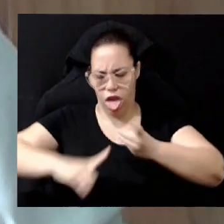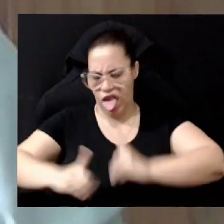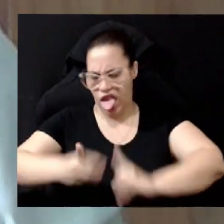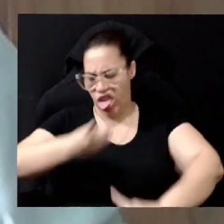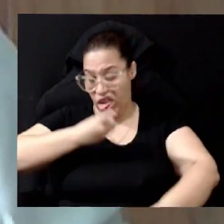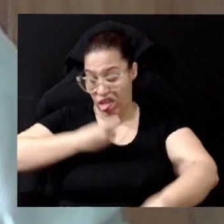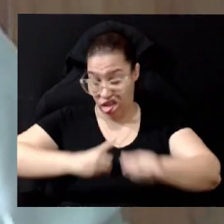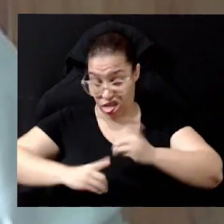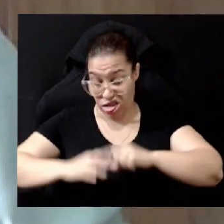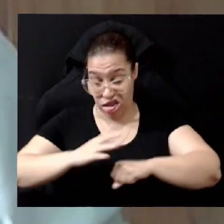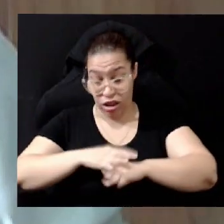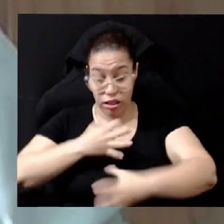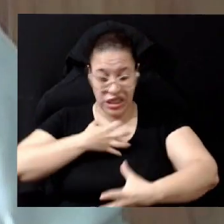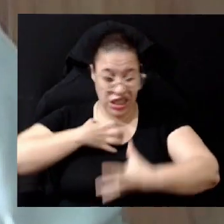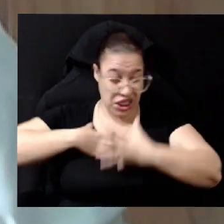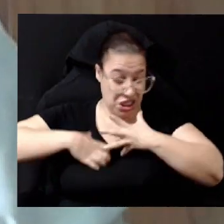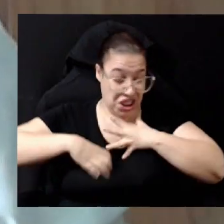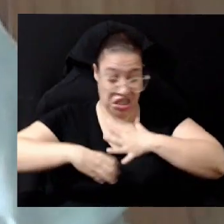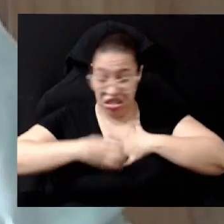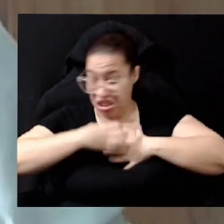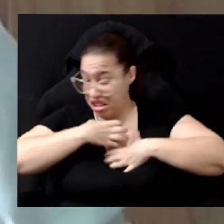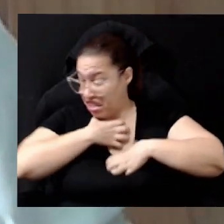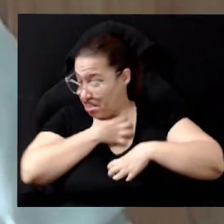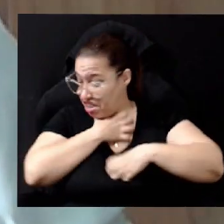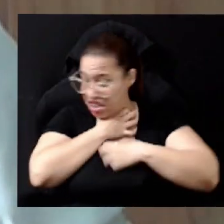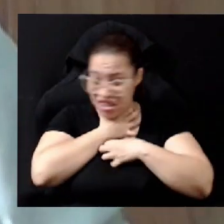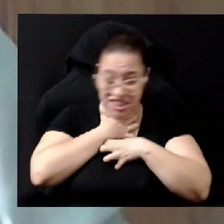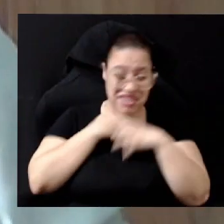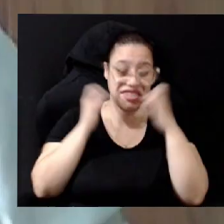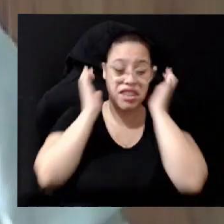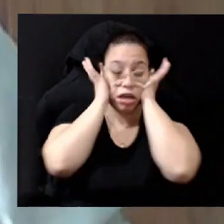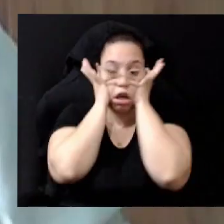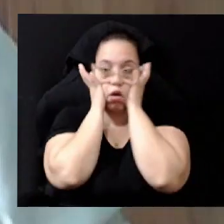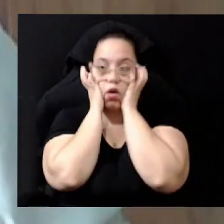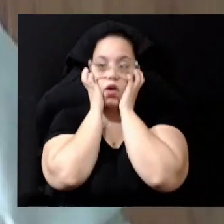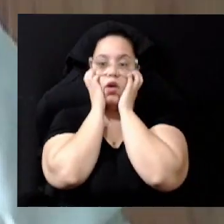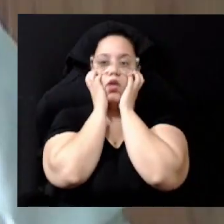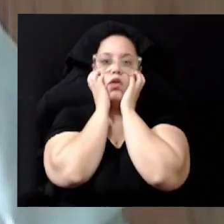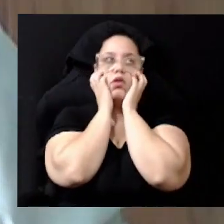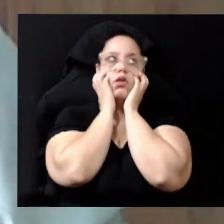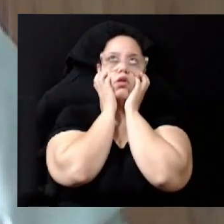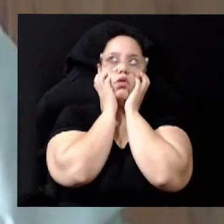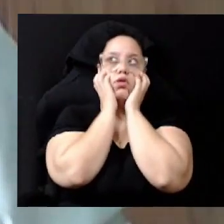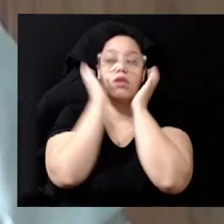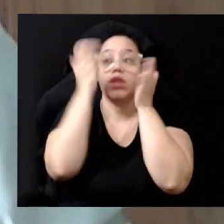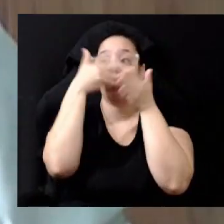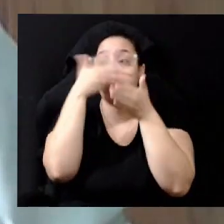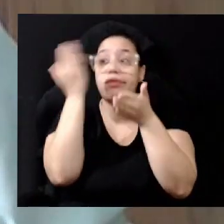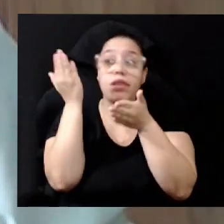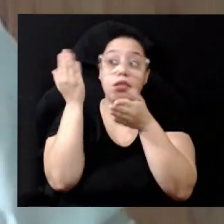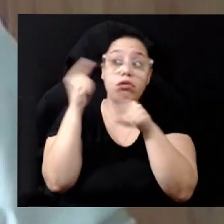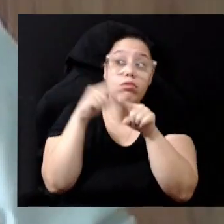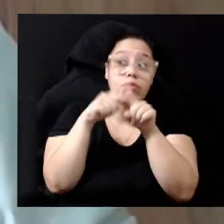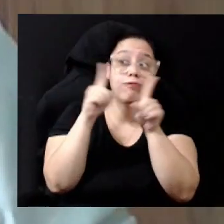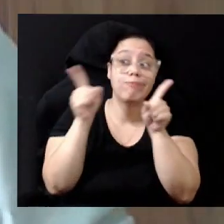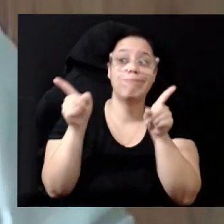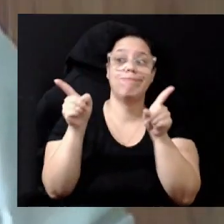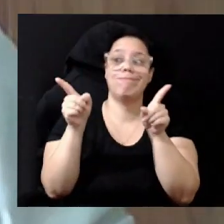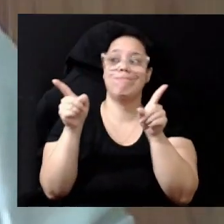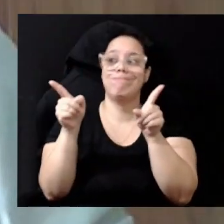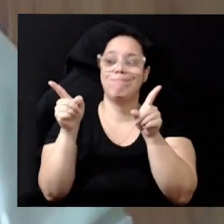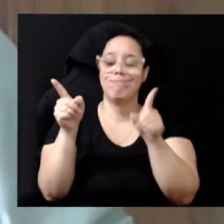de depressão, né? Uma epidemia de ansiedade, né? Que parece às vezes um pouco invisível,